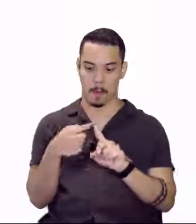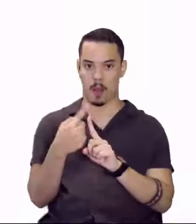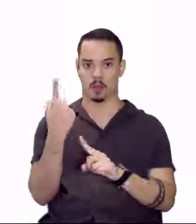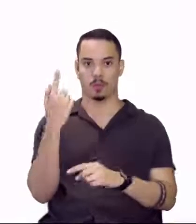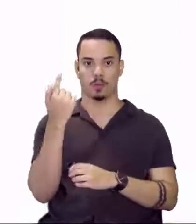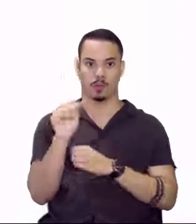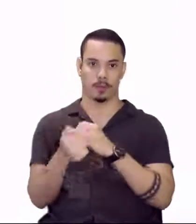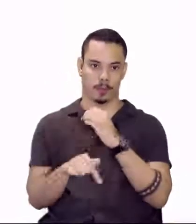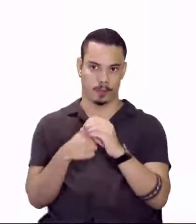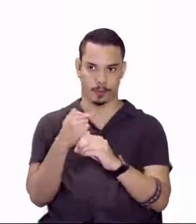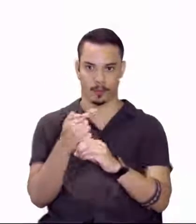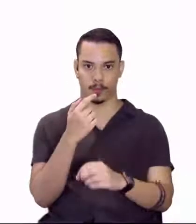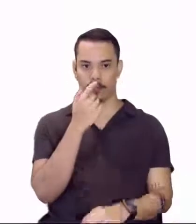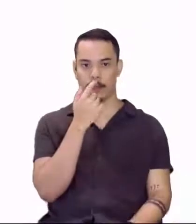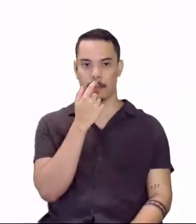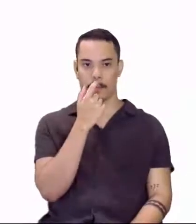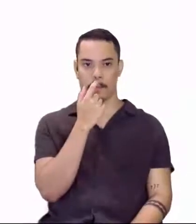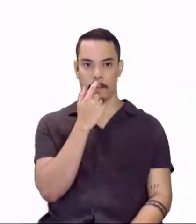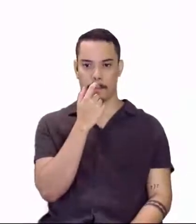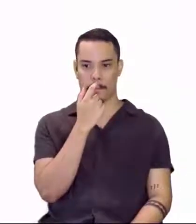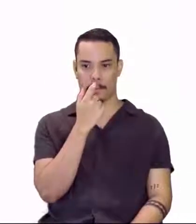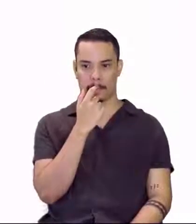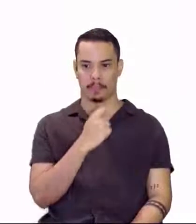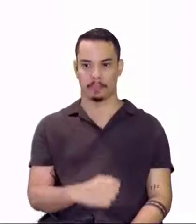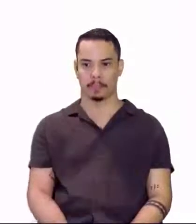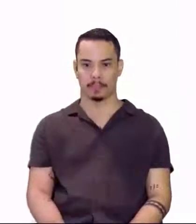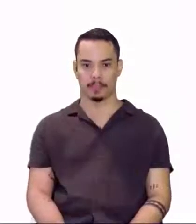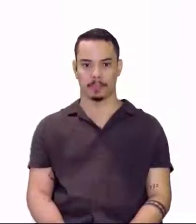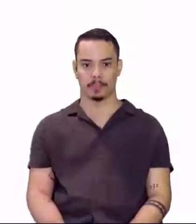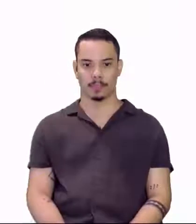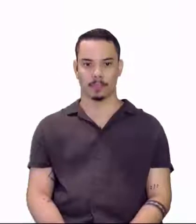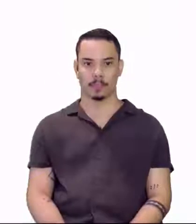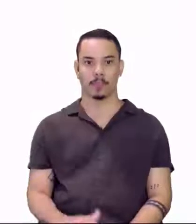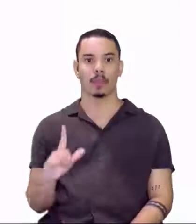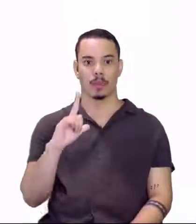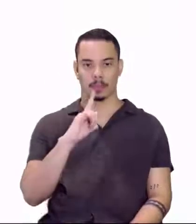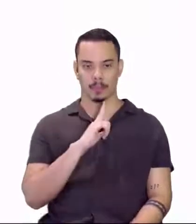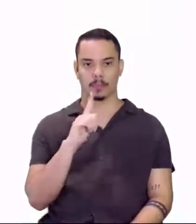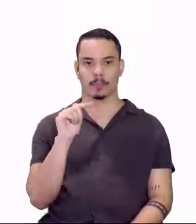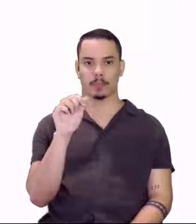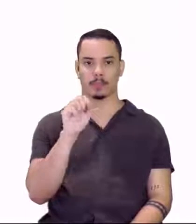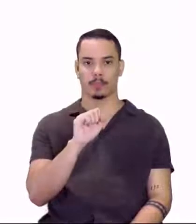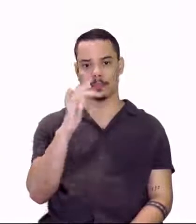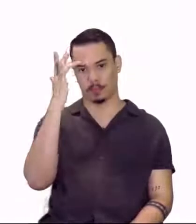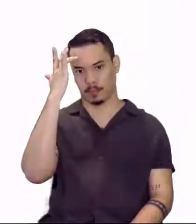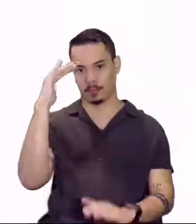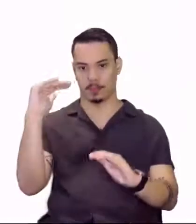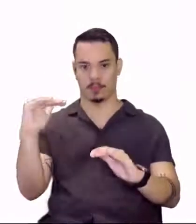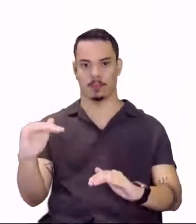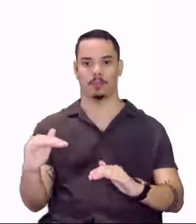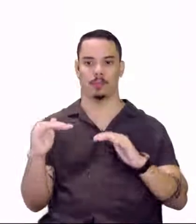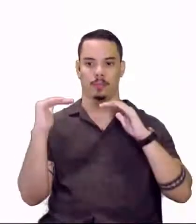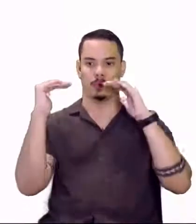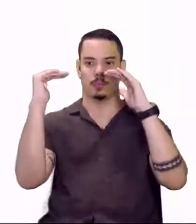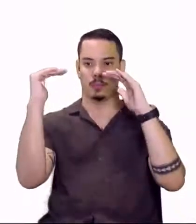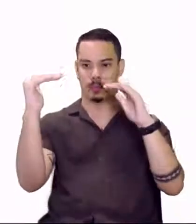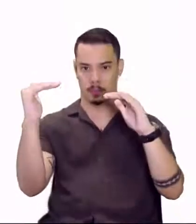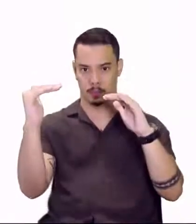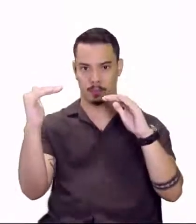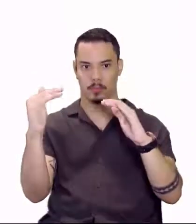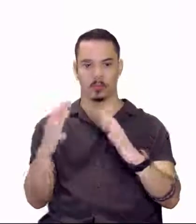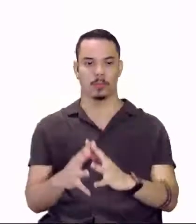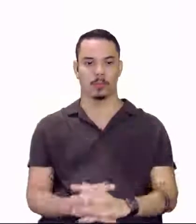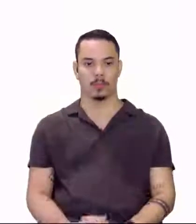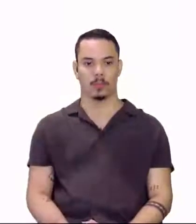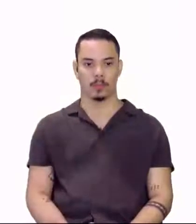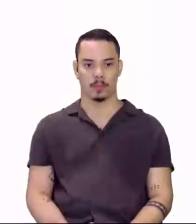sua fórmula. Os gases nobres, nós temos os lantânios, os lantanídeos e